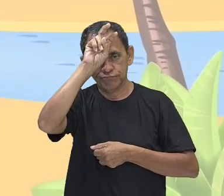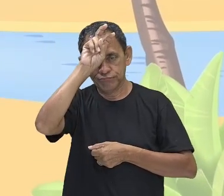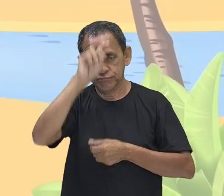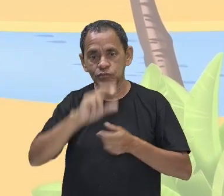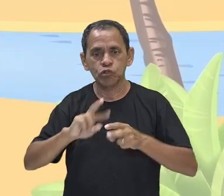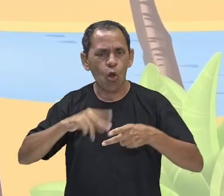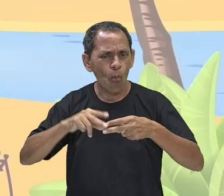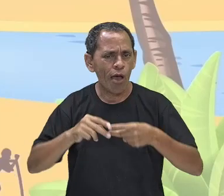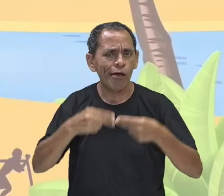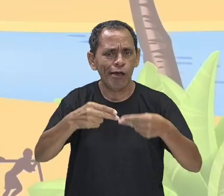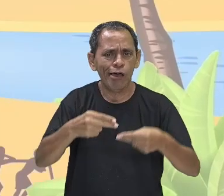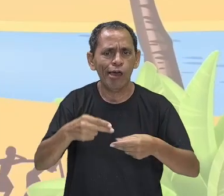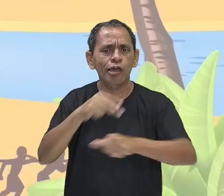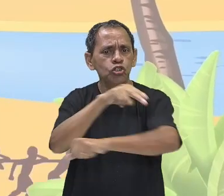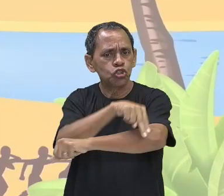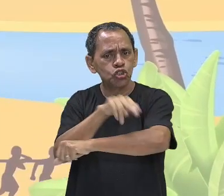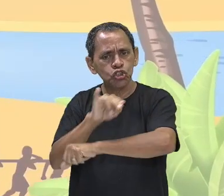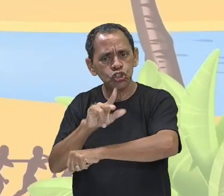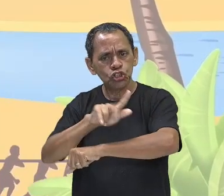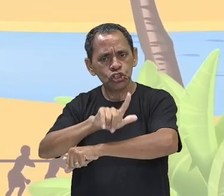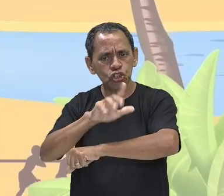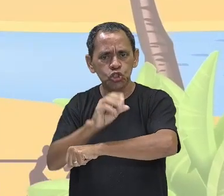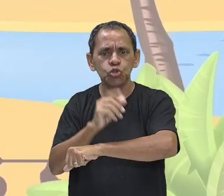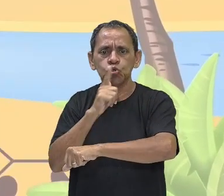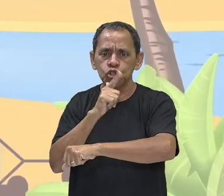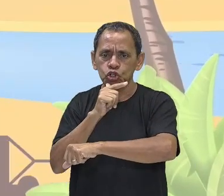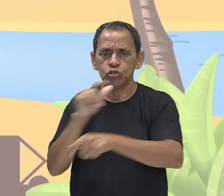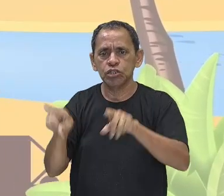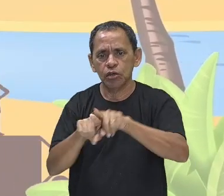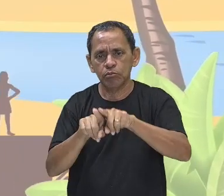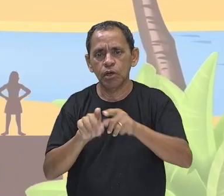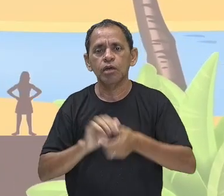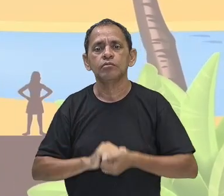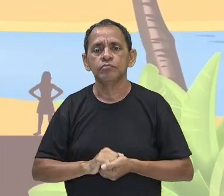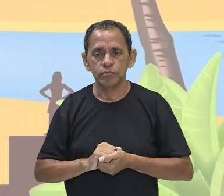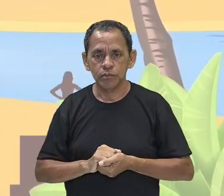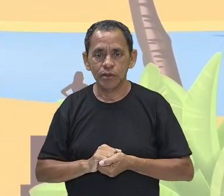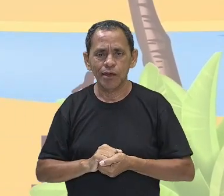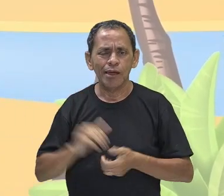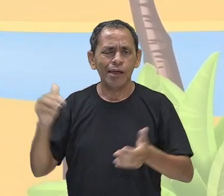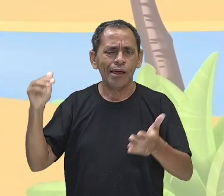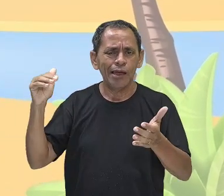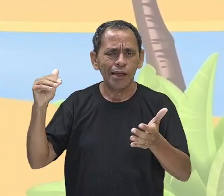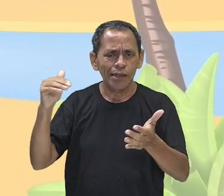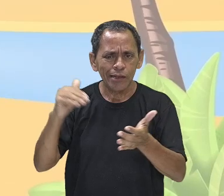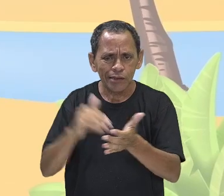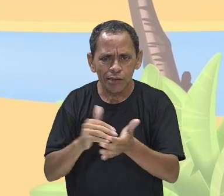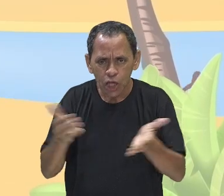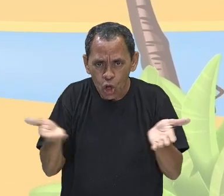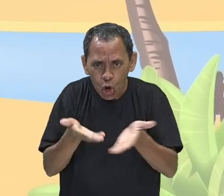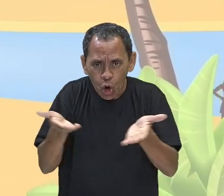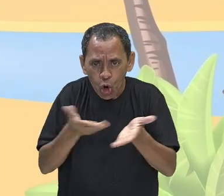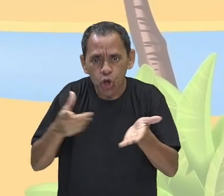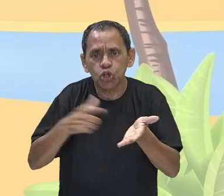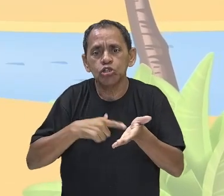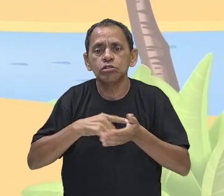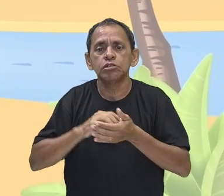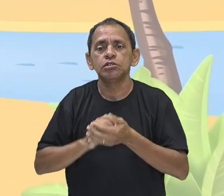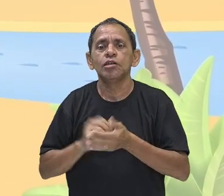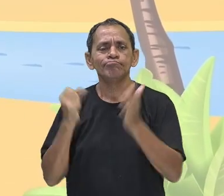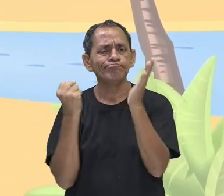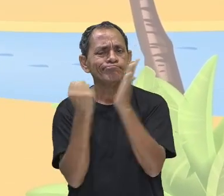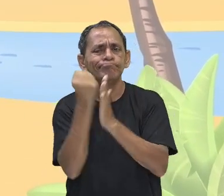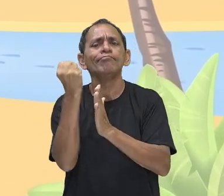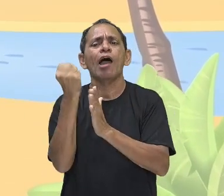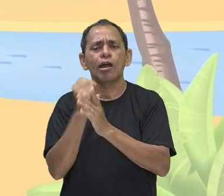Nilo. É uma das civilizações da antiguidade que até hoje causam, né, grande impacto por causa das